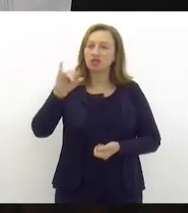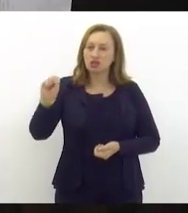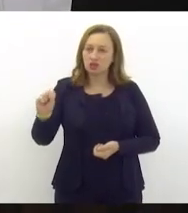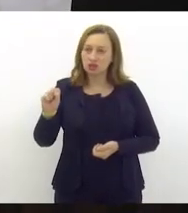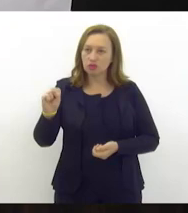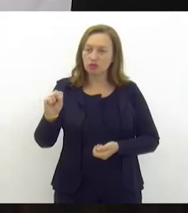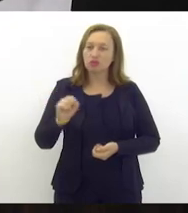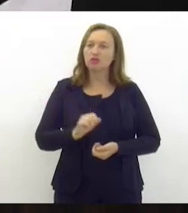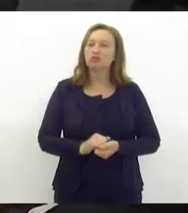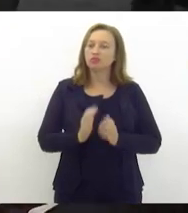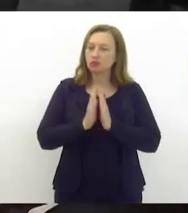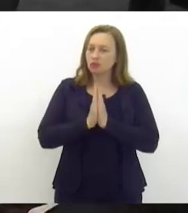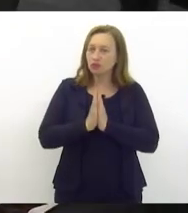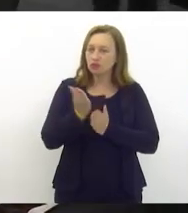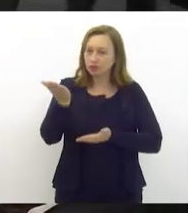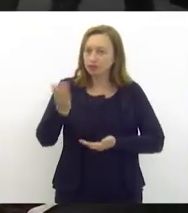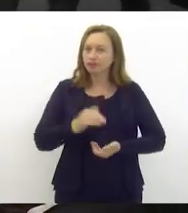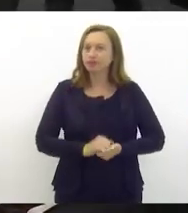Cozzolino, por favor.